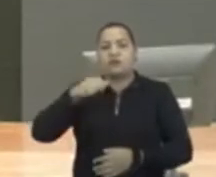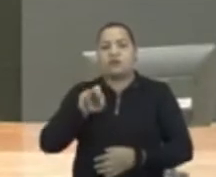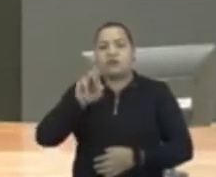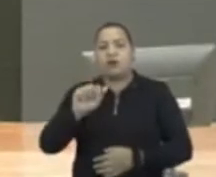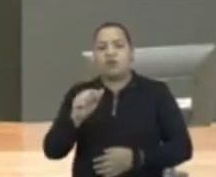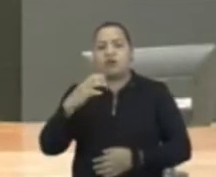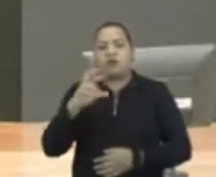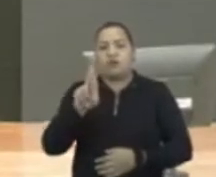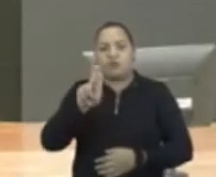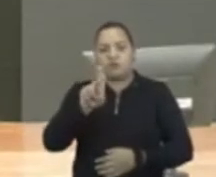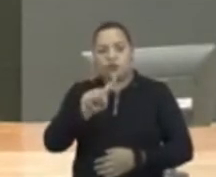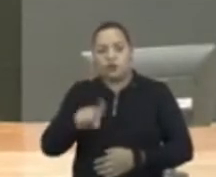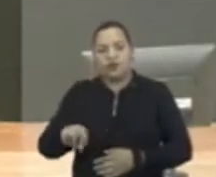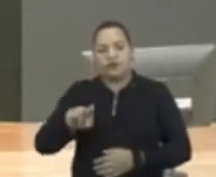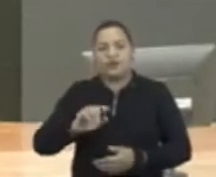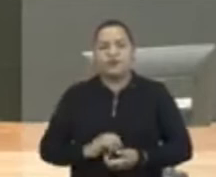Cruz.